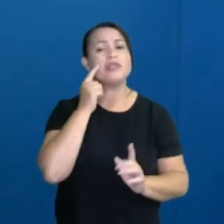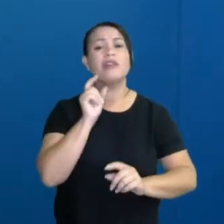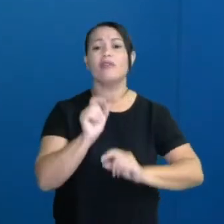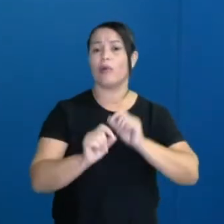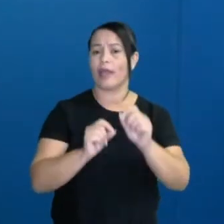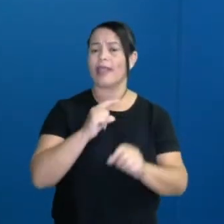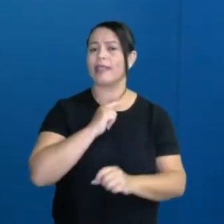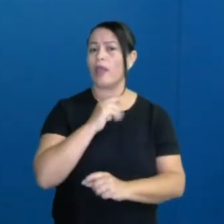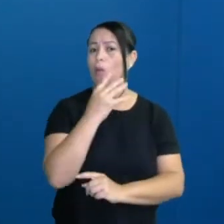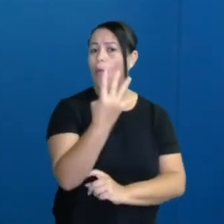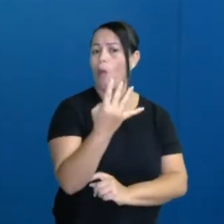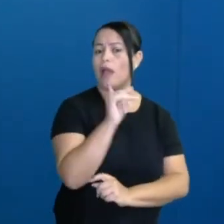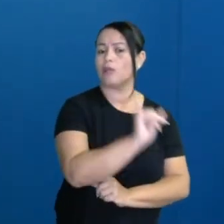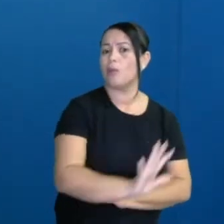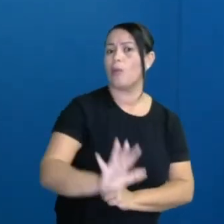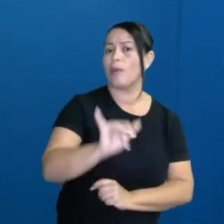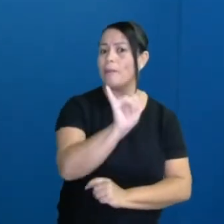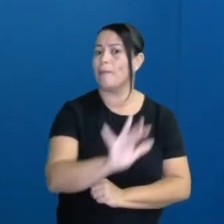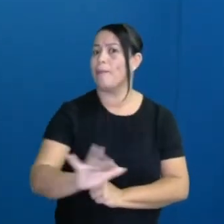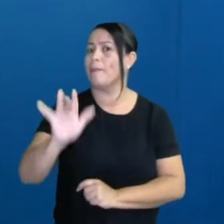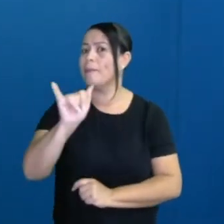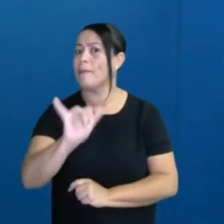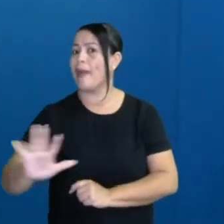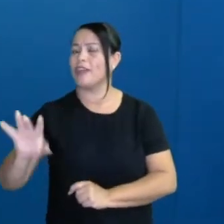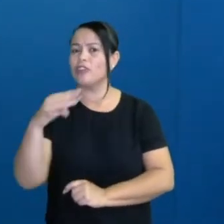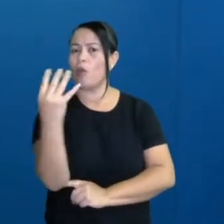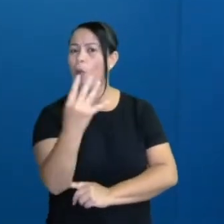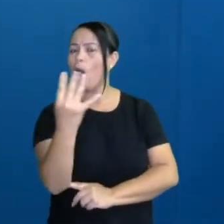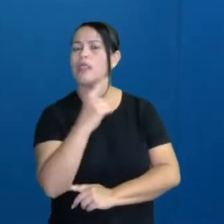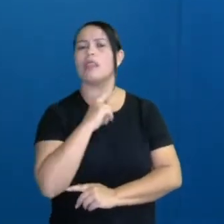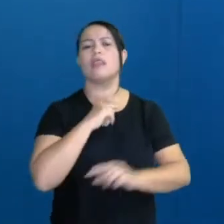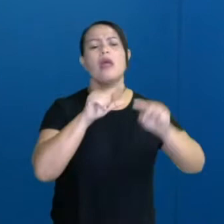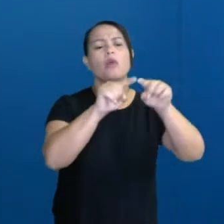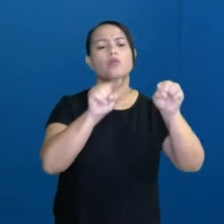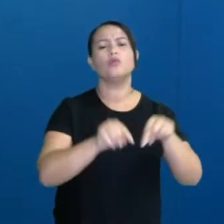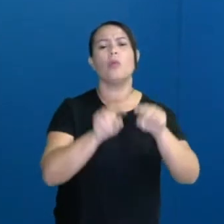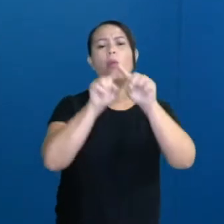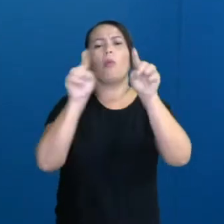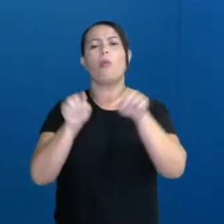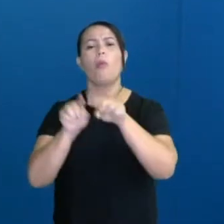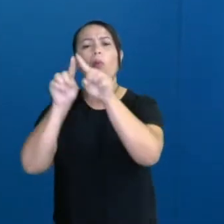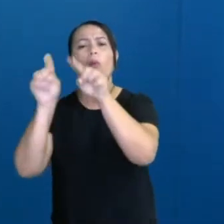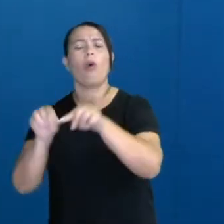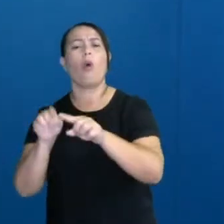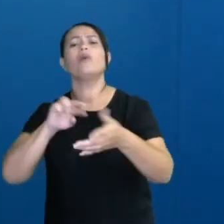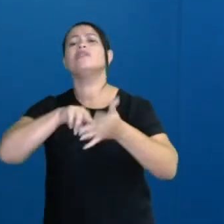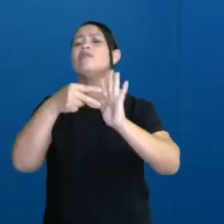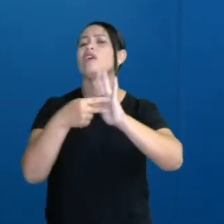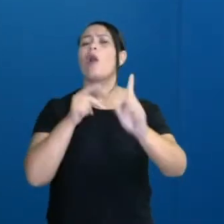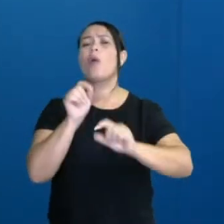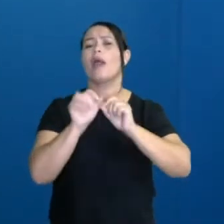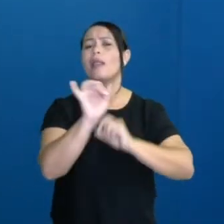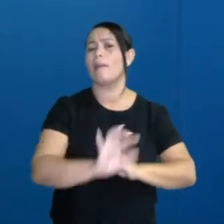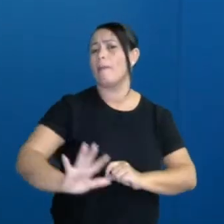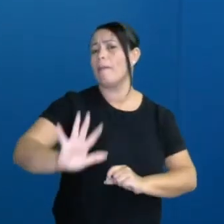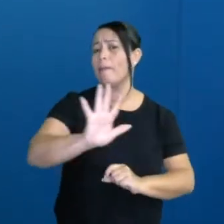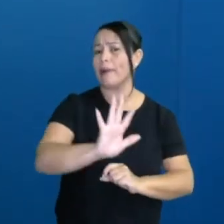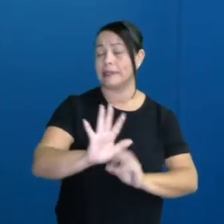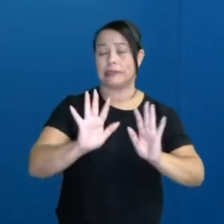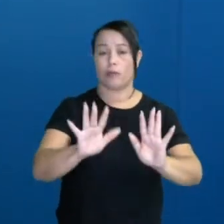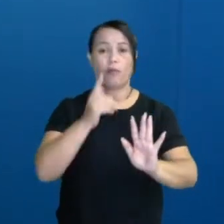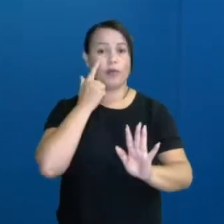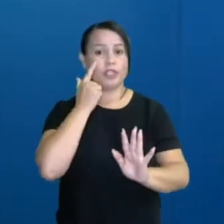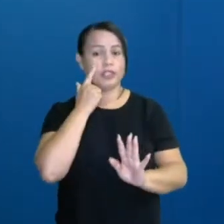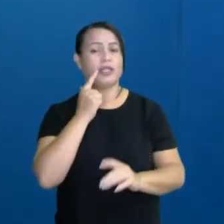tenho 4 figuras, certo? E tenho os blocos. Qual o significado dessa minha figura? Né? Então,